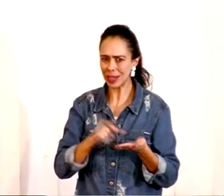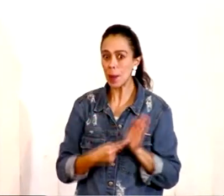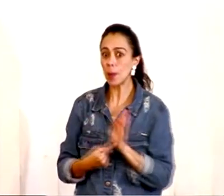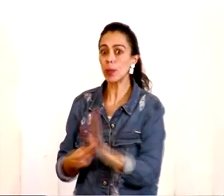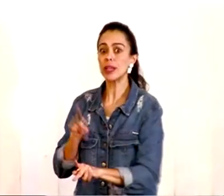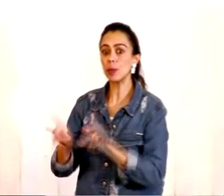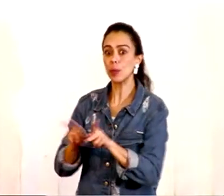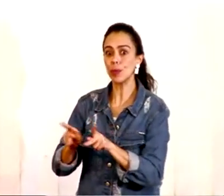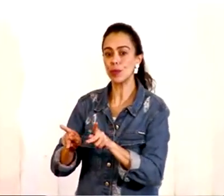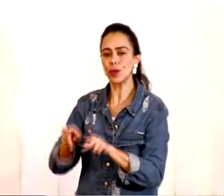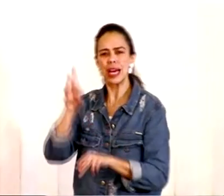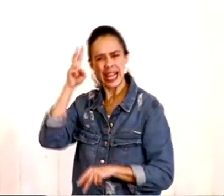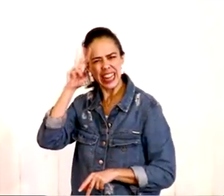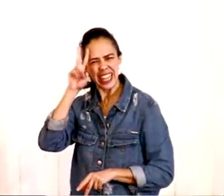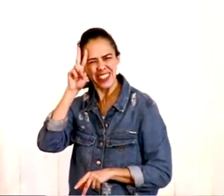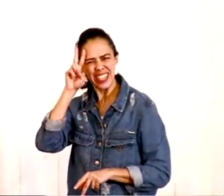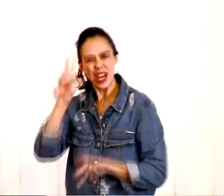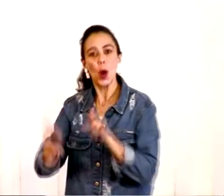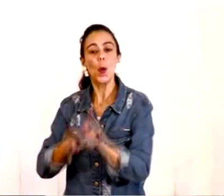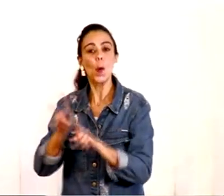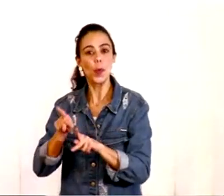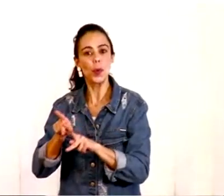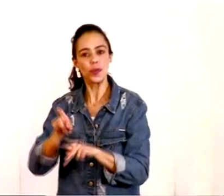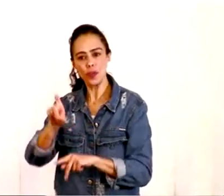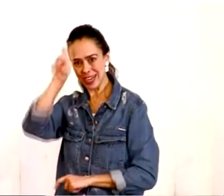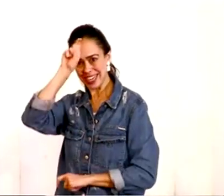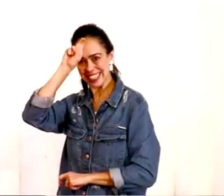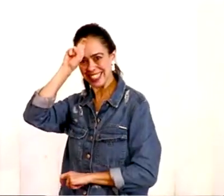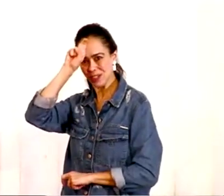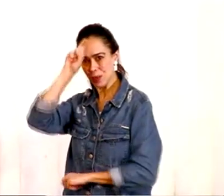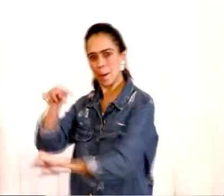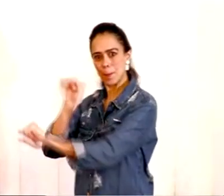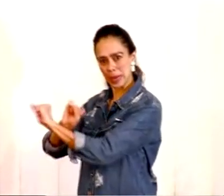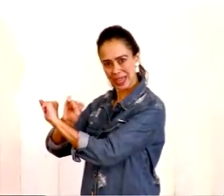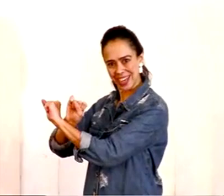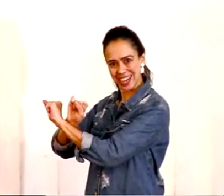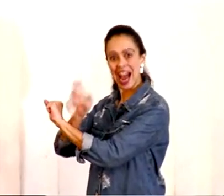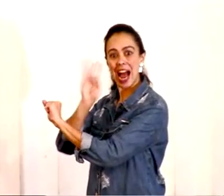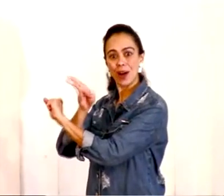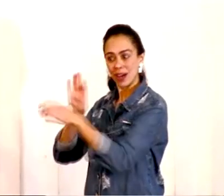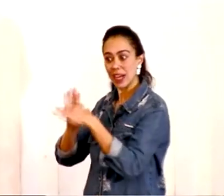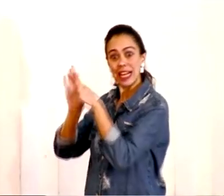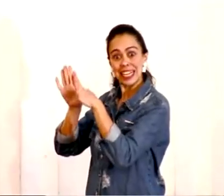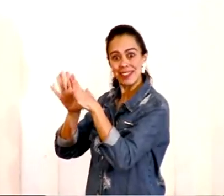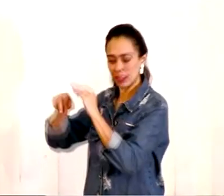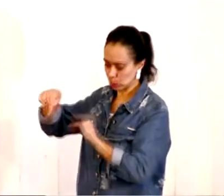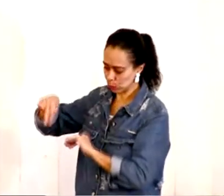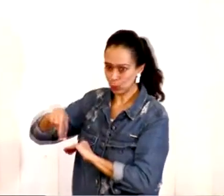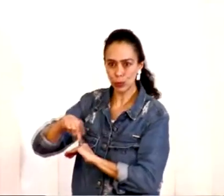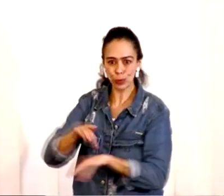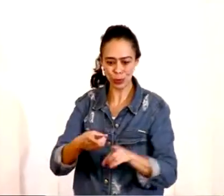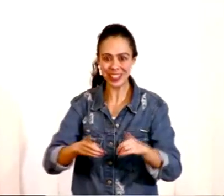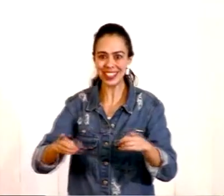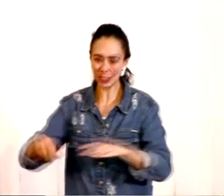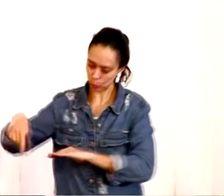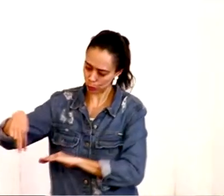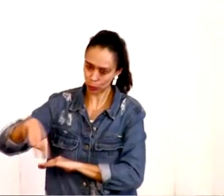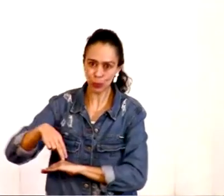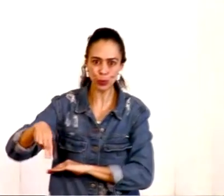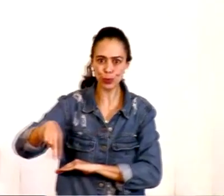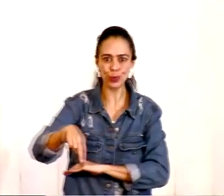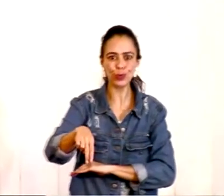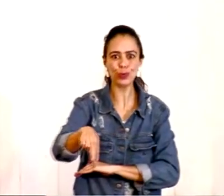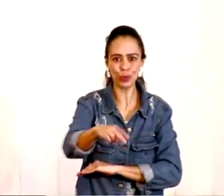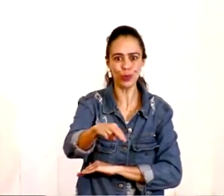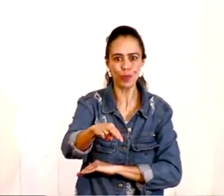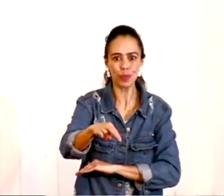aqui. Ir ao campo para aquele povo era premeditar uma morte.